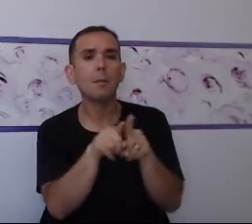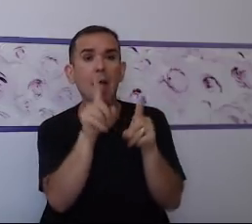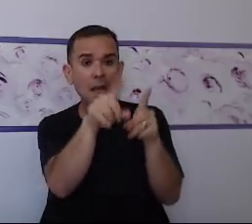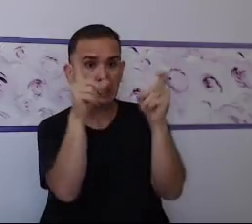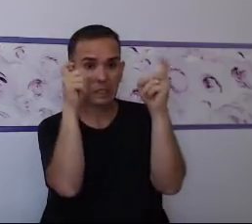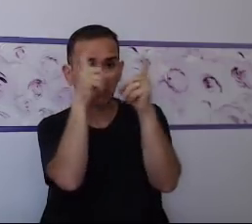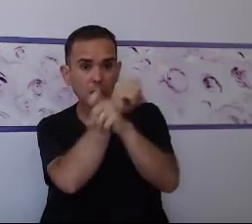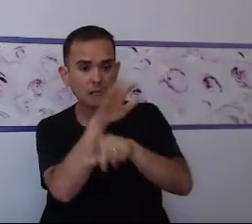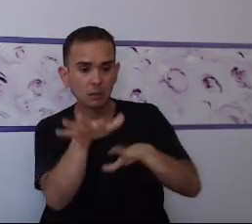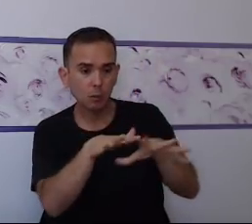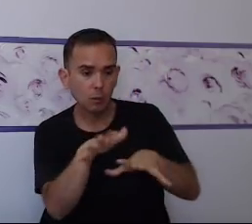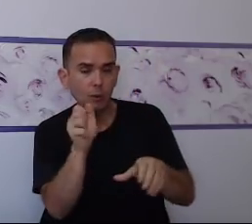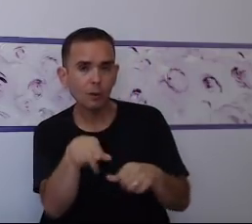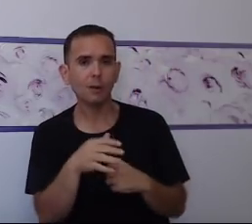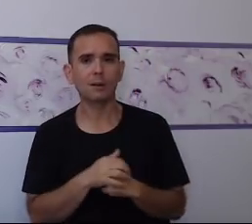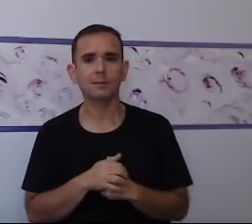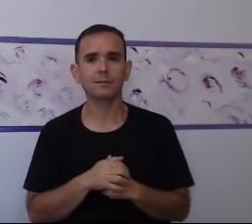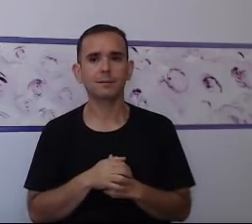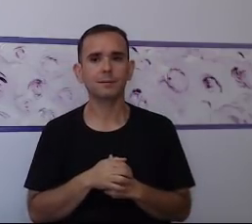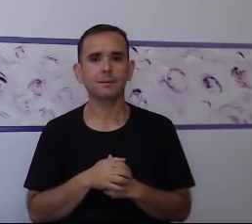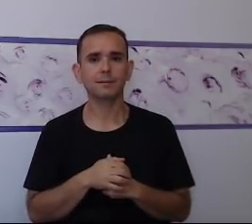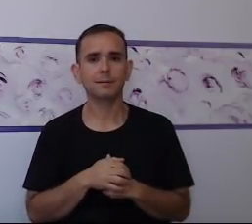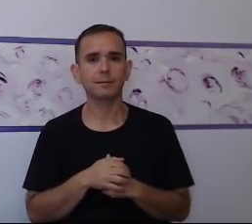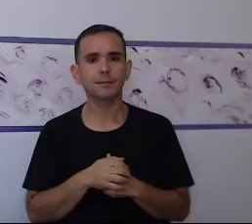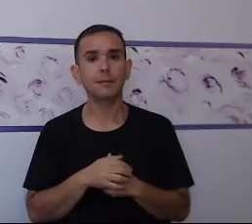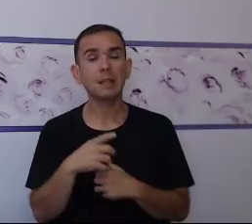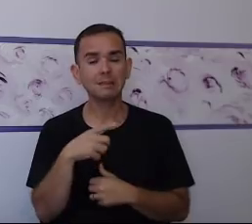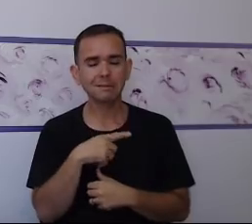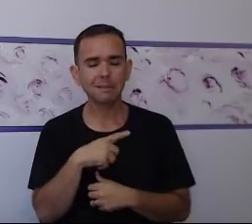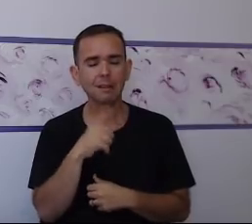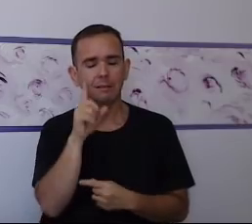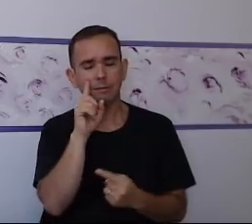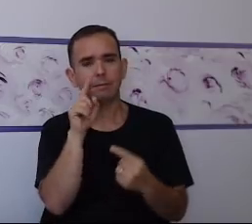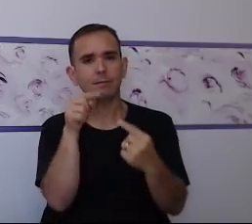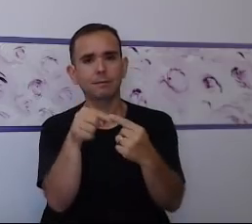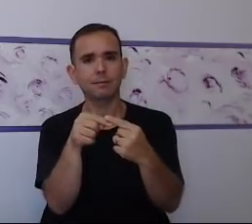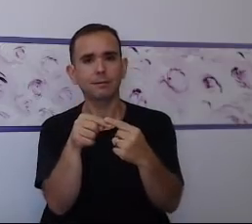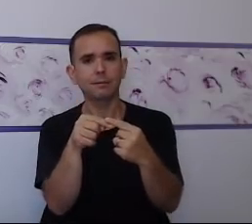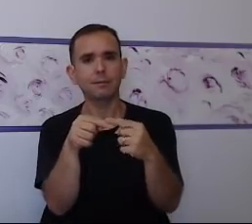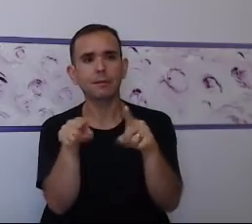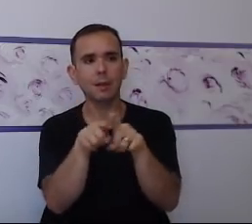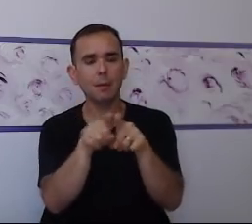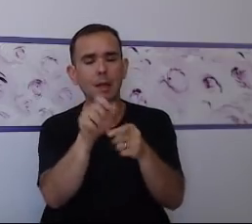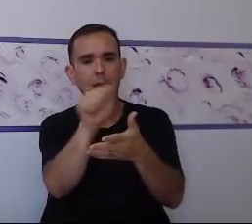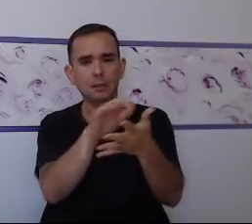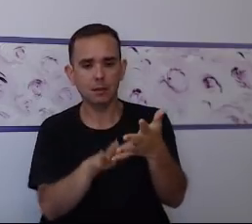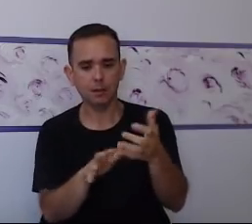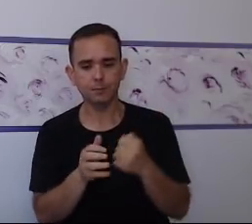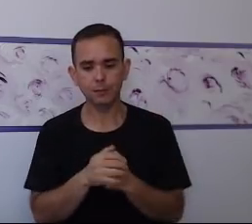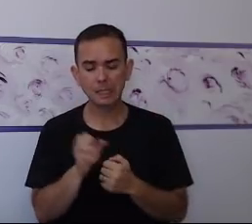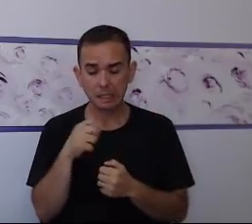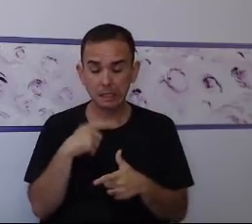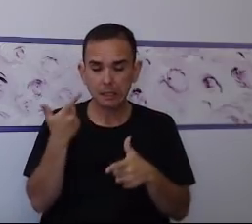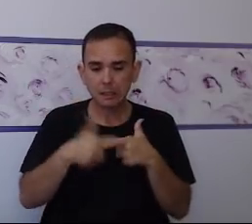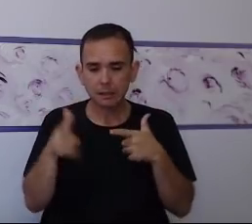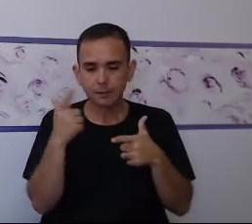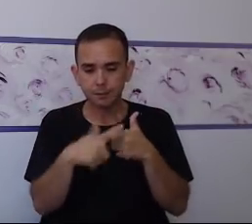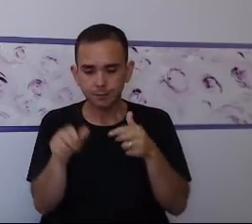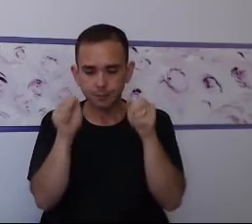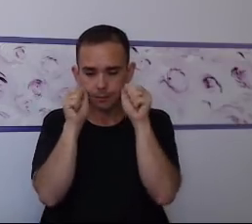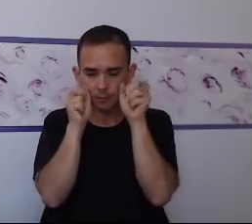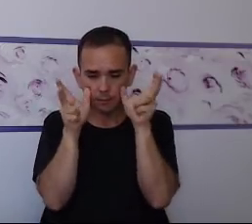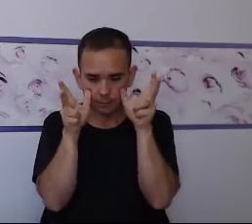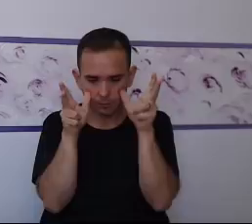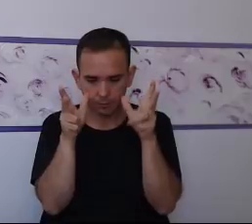dificuldade motora da aprendizagem. Então, eu já tenho que atentar na atividade. Se eu já tenho problema na atenção,